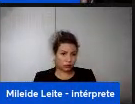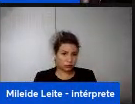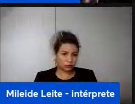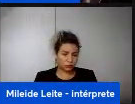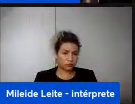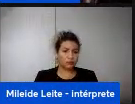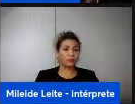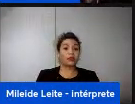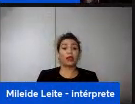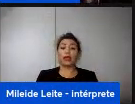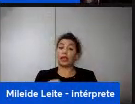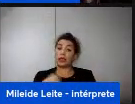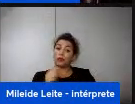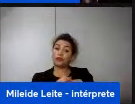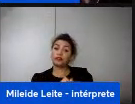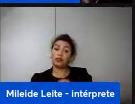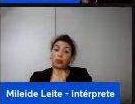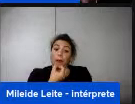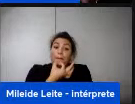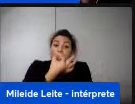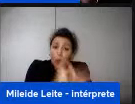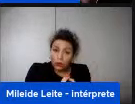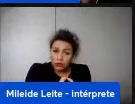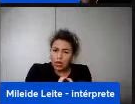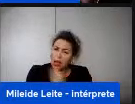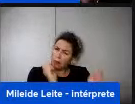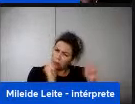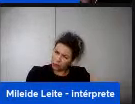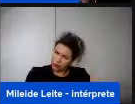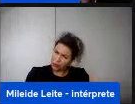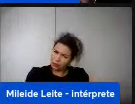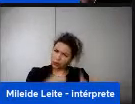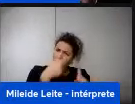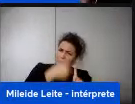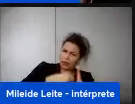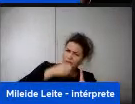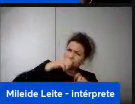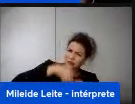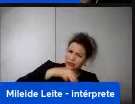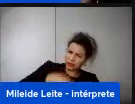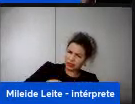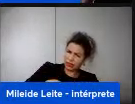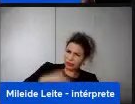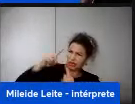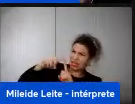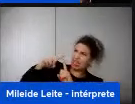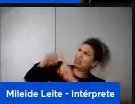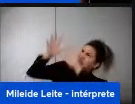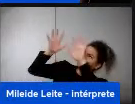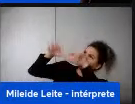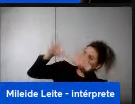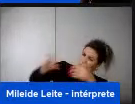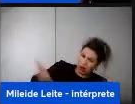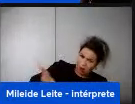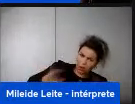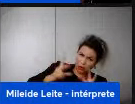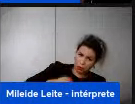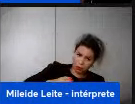Ah, então, eu estou fazendo uma hipótese. É possível que seja setembro, com esse tipo de chuva que eu estou tendo agora?